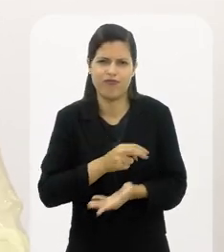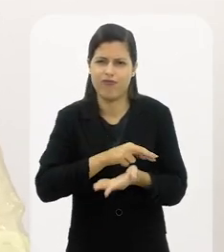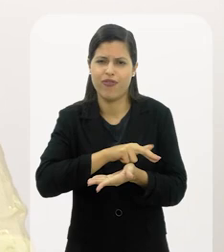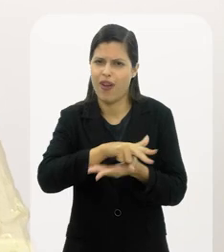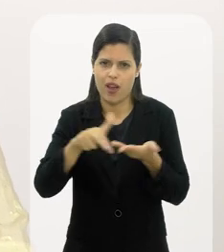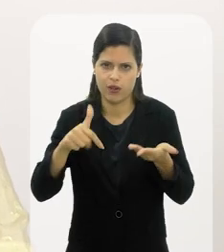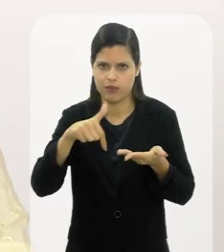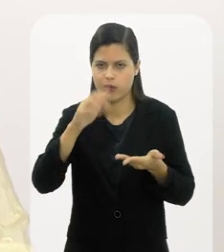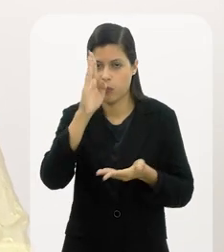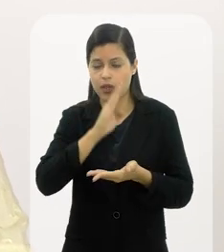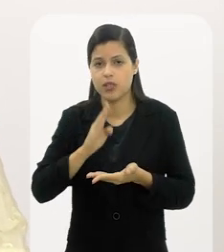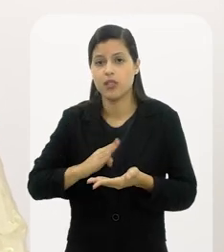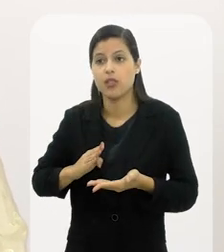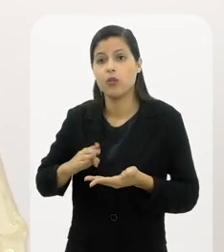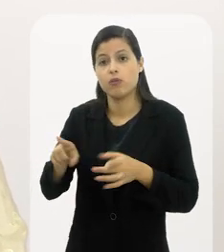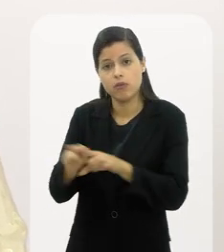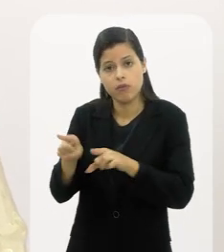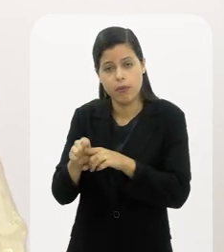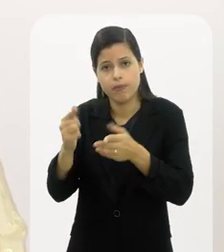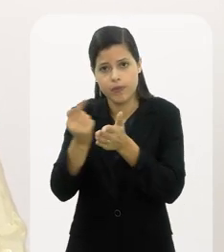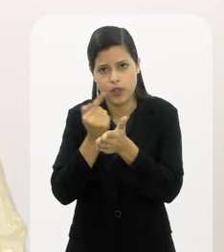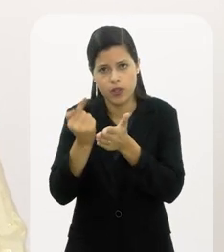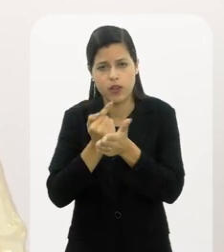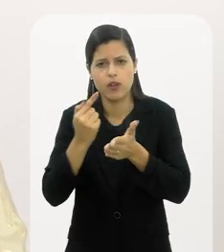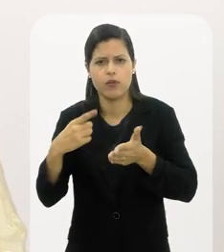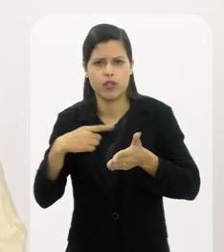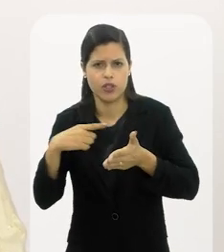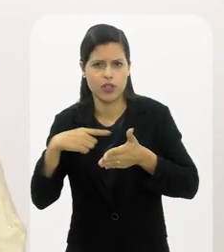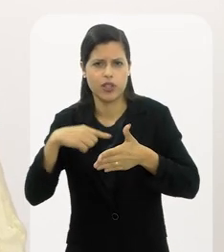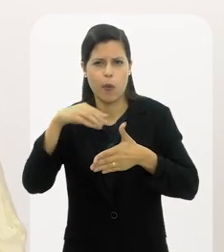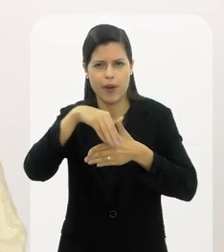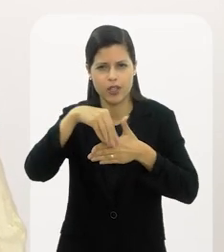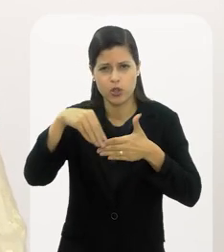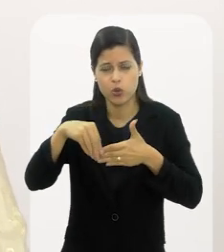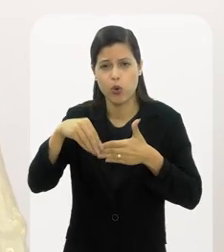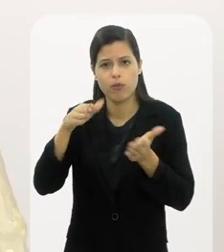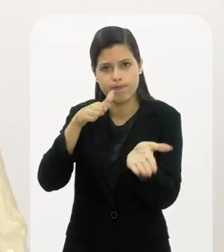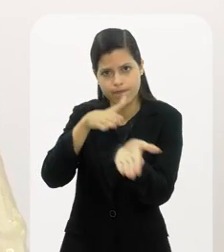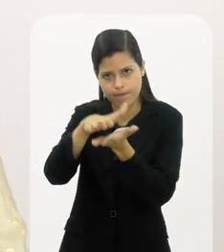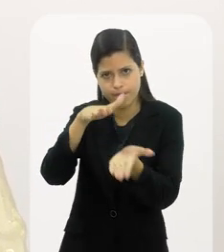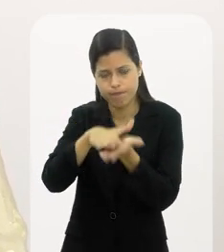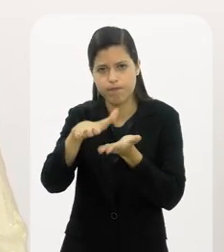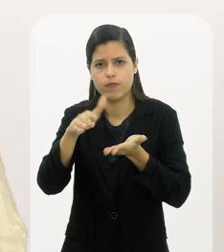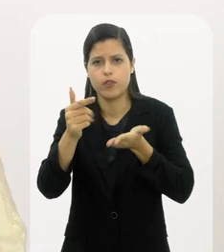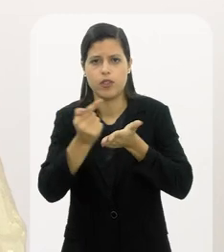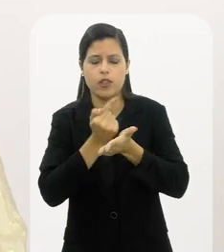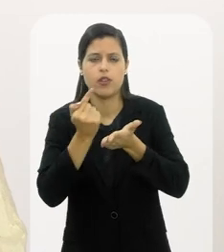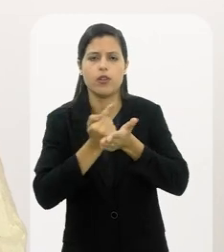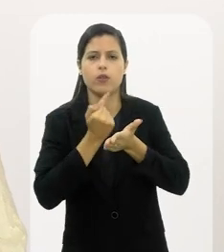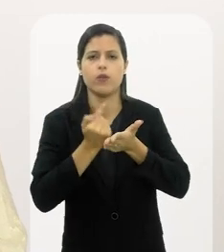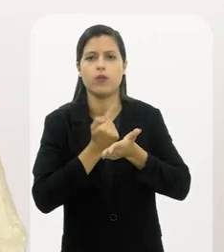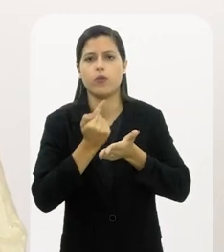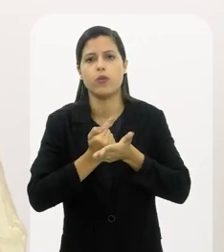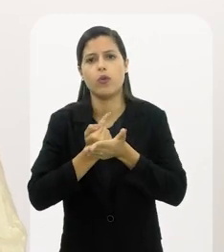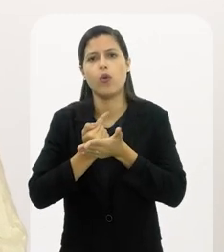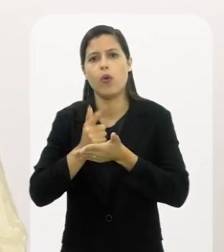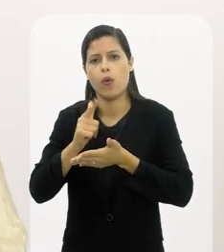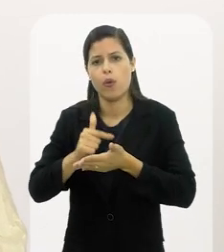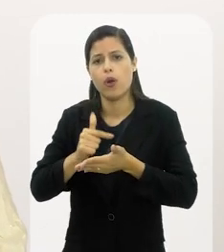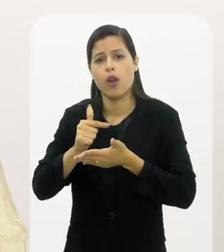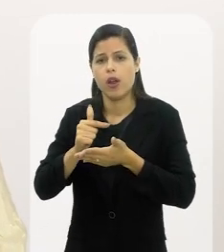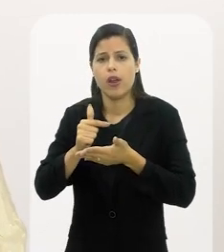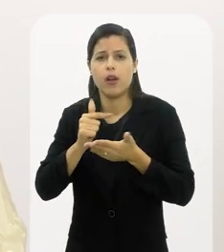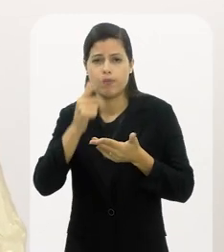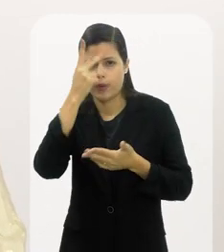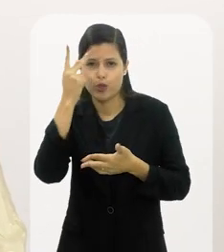também os livros. A gente tem uma livraria, né, uma editora, que é a BBT, que publica os nossos livros, que foi uma das coisas que o